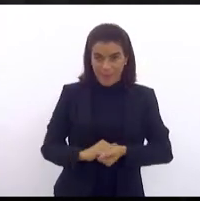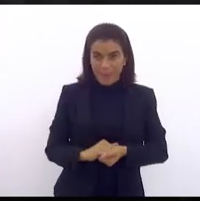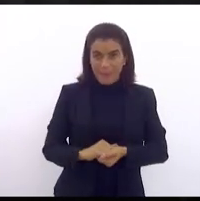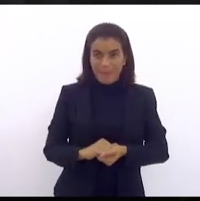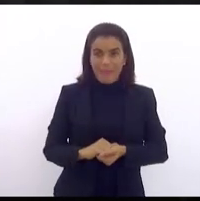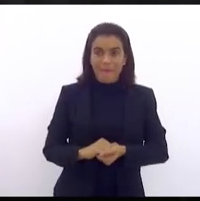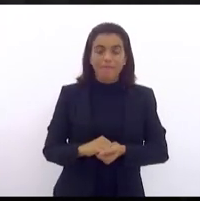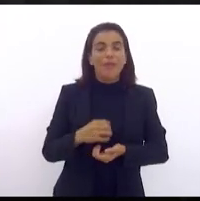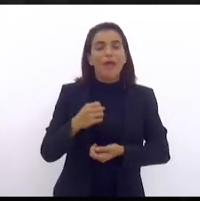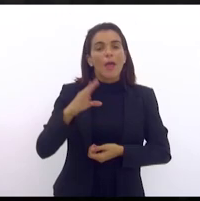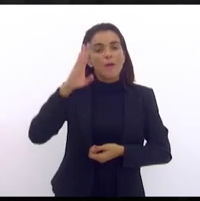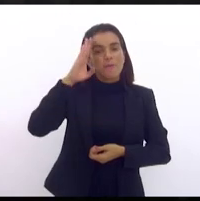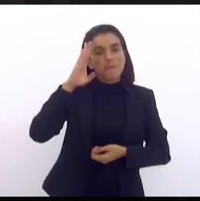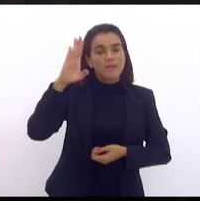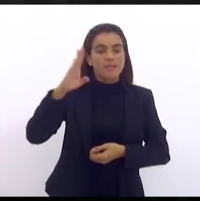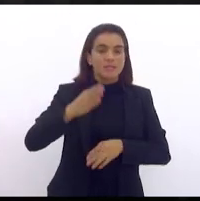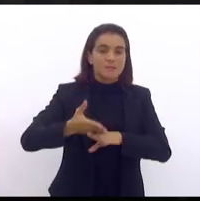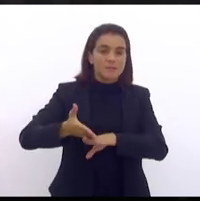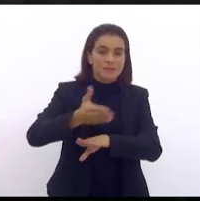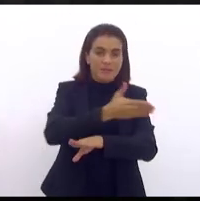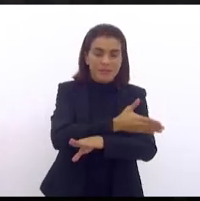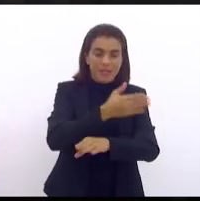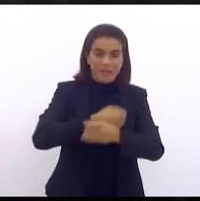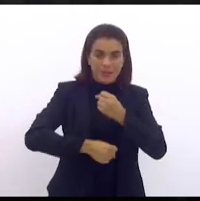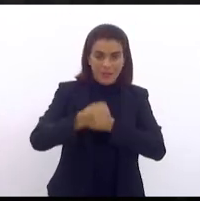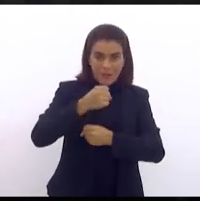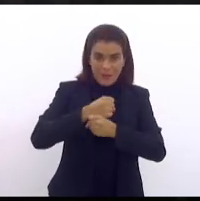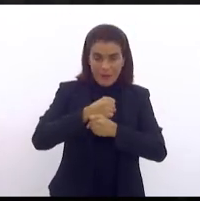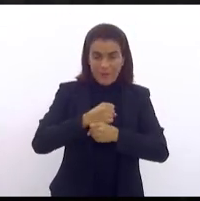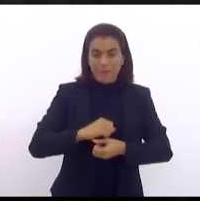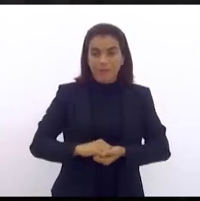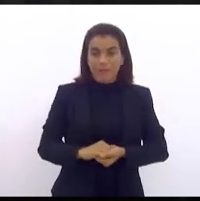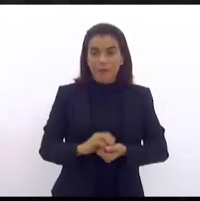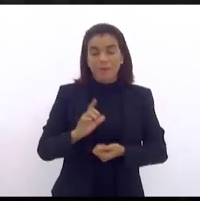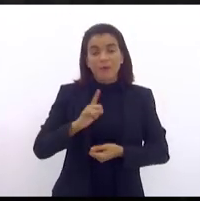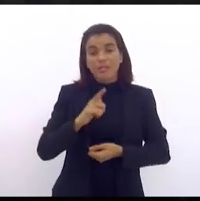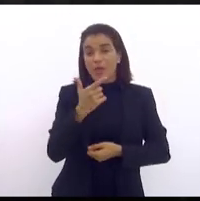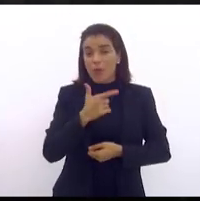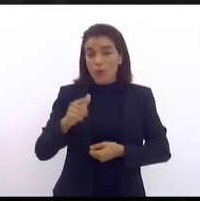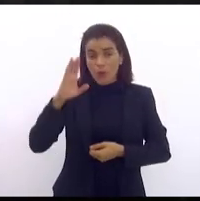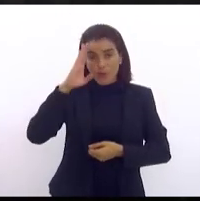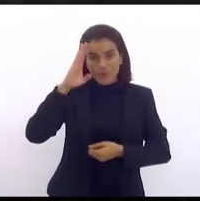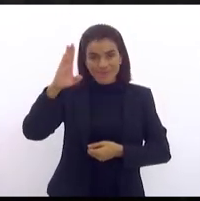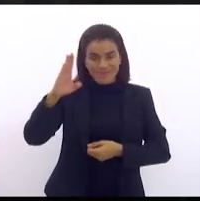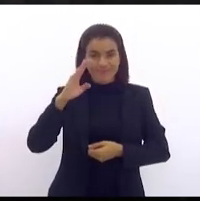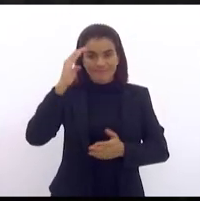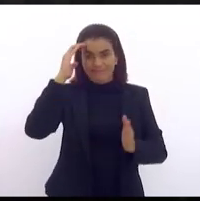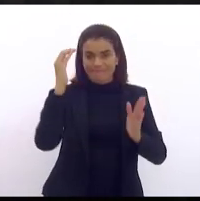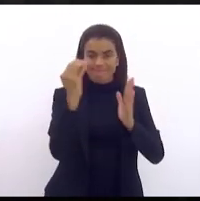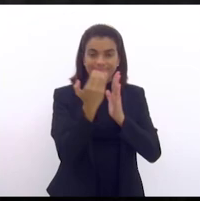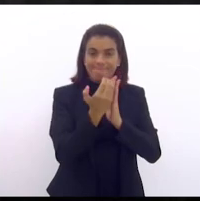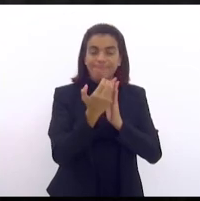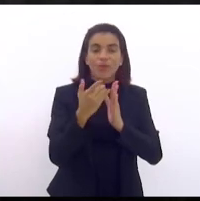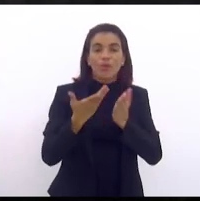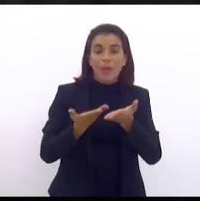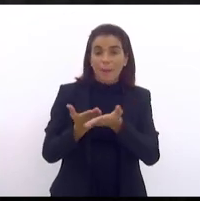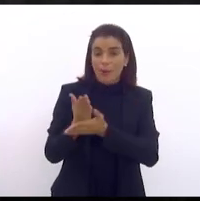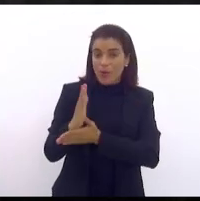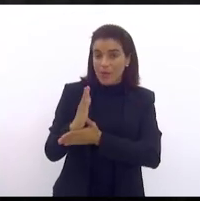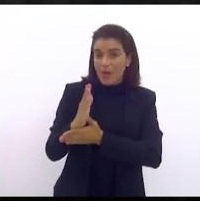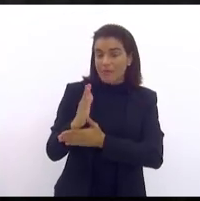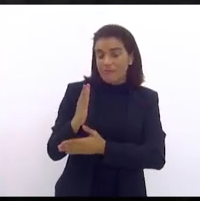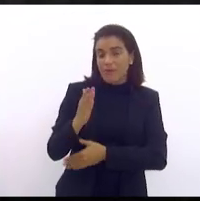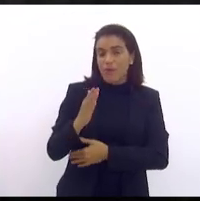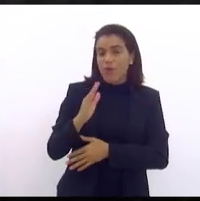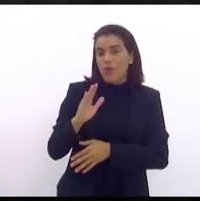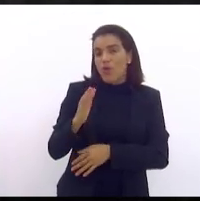o princípio da anterioridade anual mas tem um outro princípio que tem que ser cumprido quando é aprovado no final do